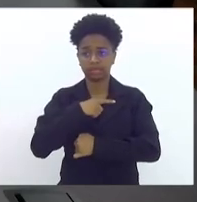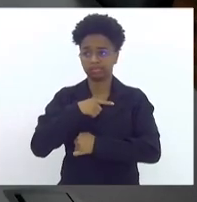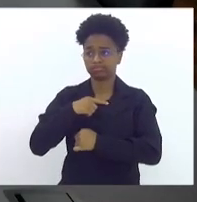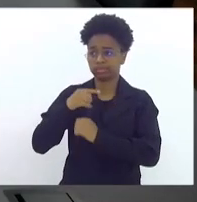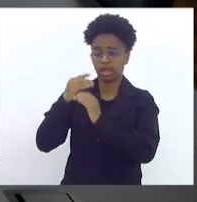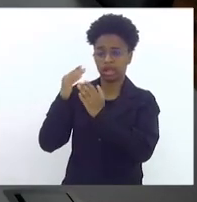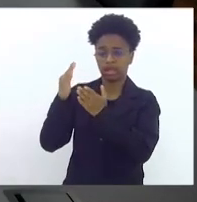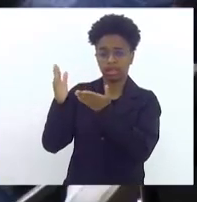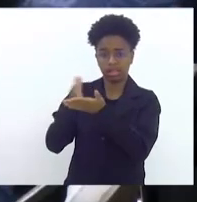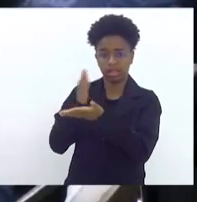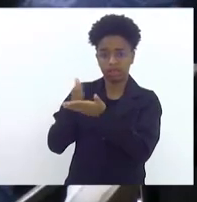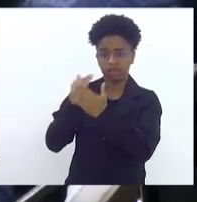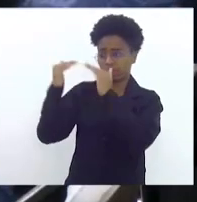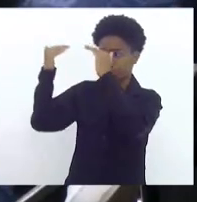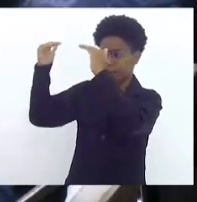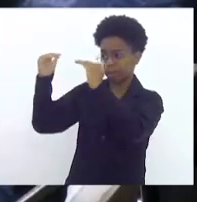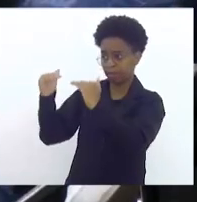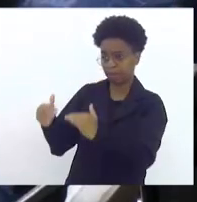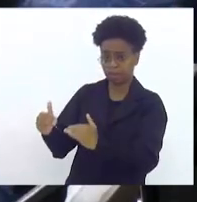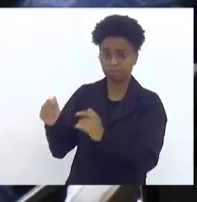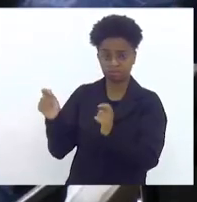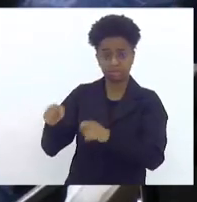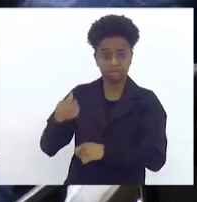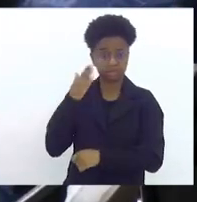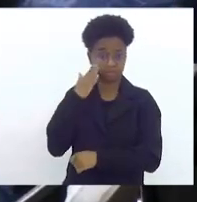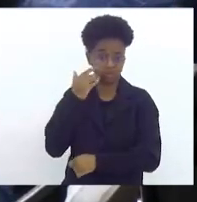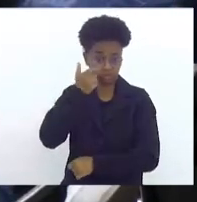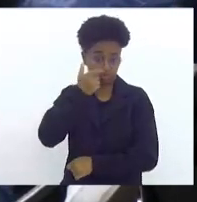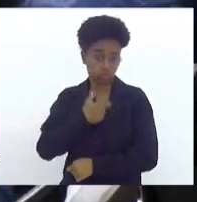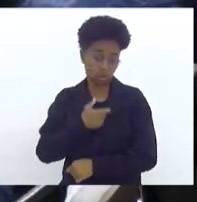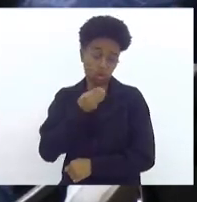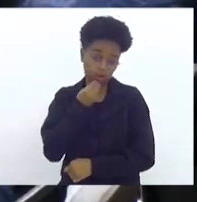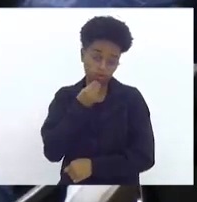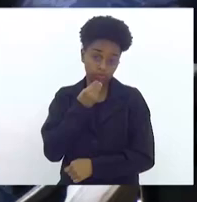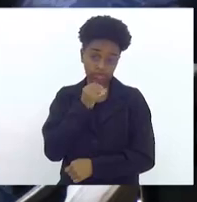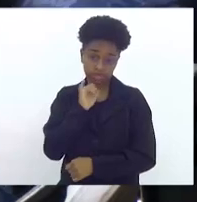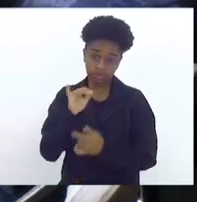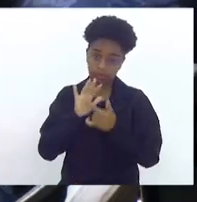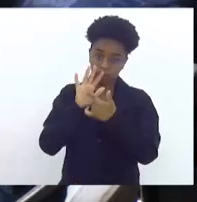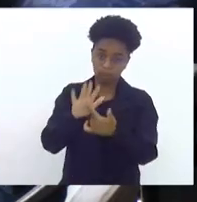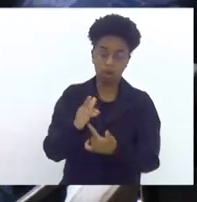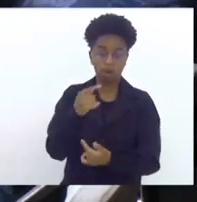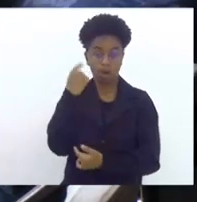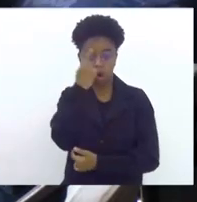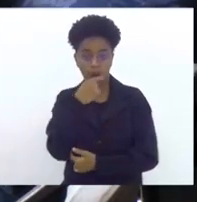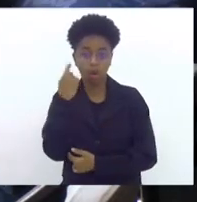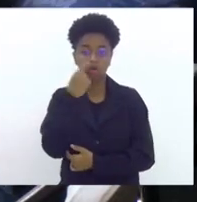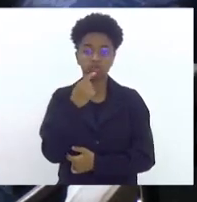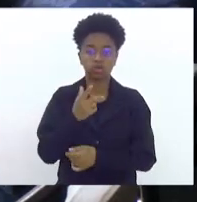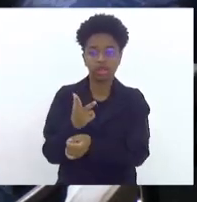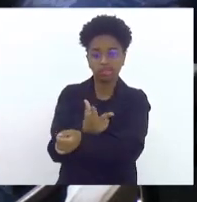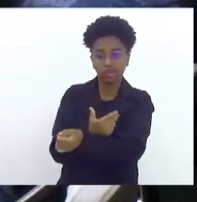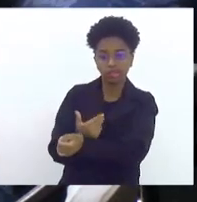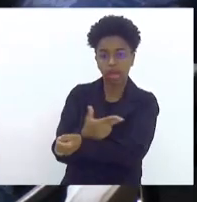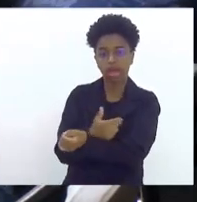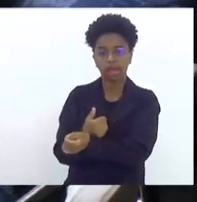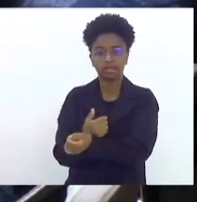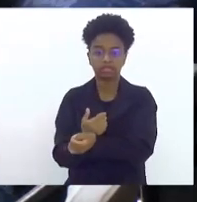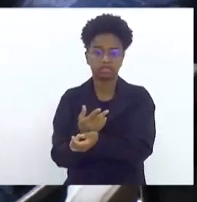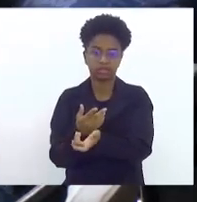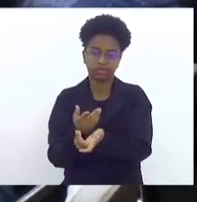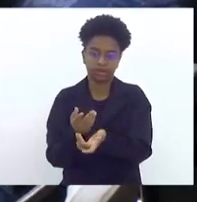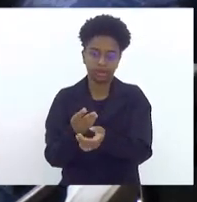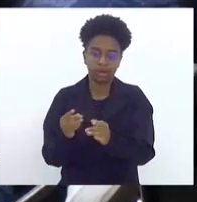de livros que é a minha estante vai me identificar se eu botar obviamente meu rosto uma tatuagem uma marca de nascença Então